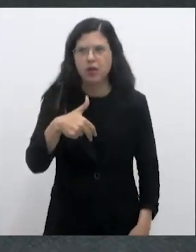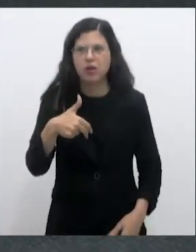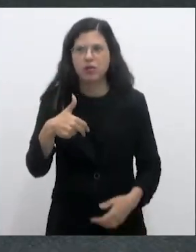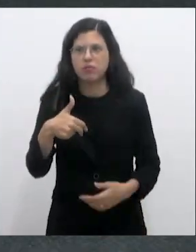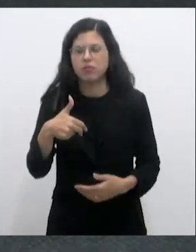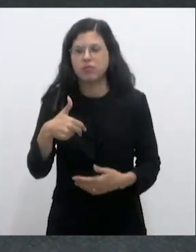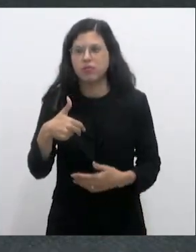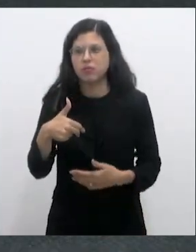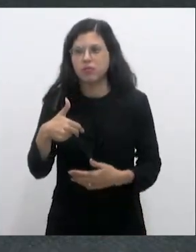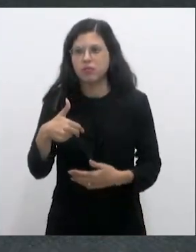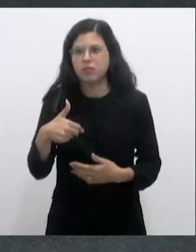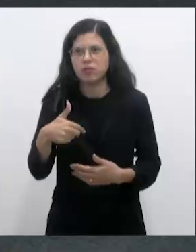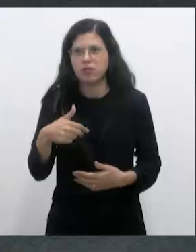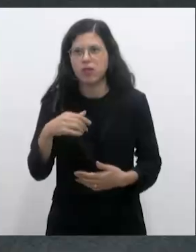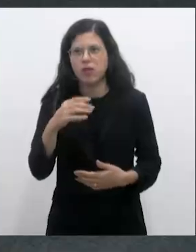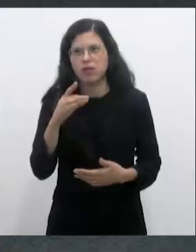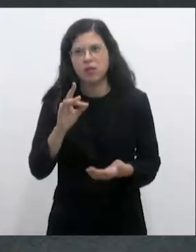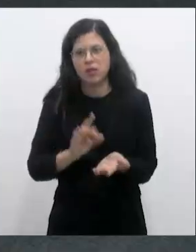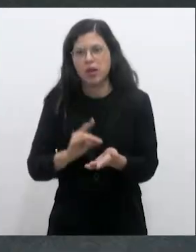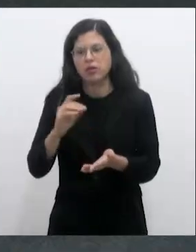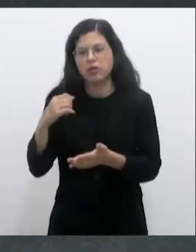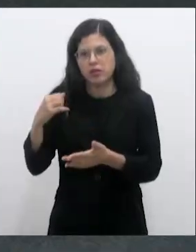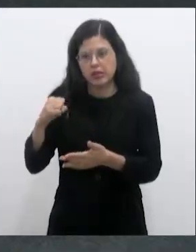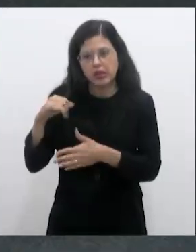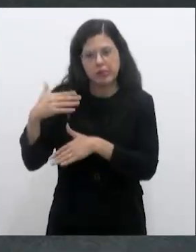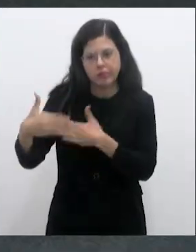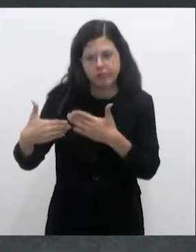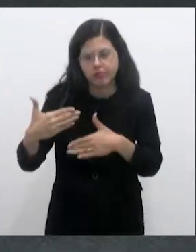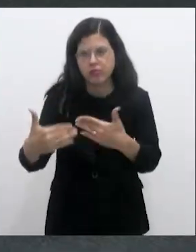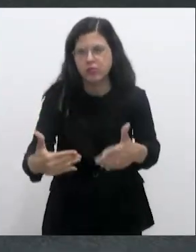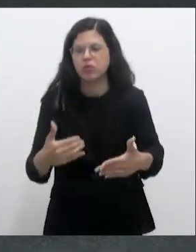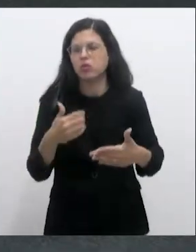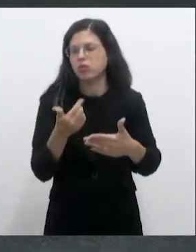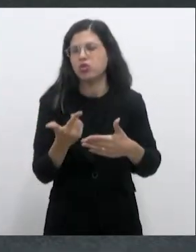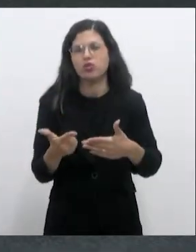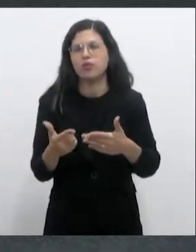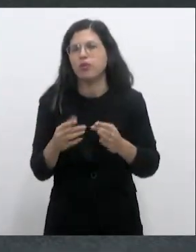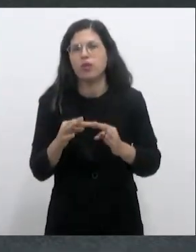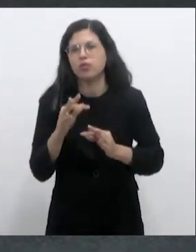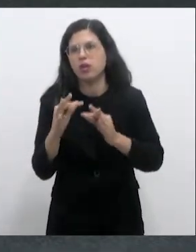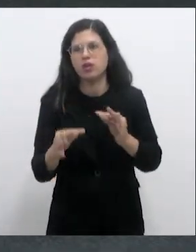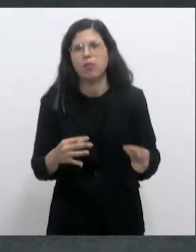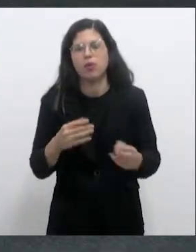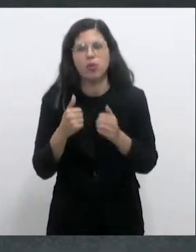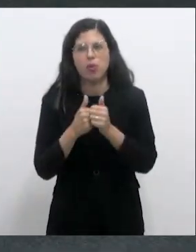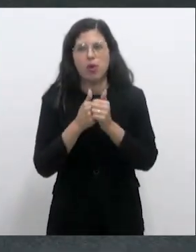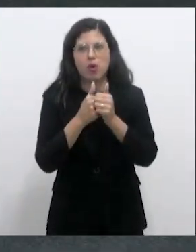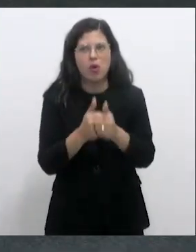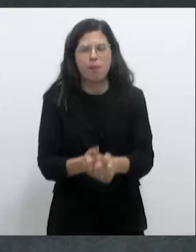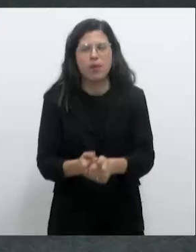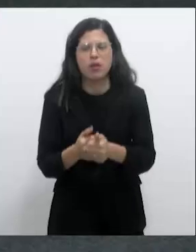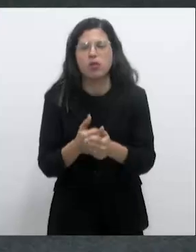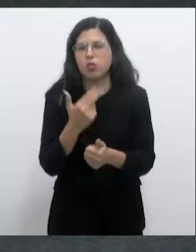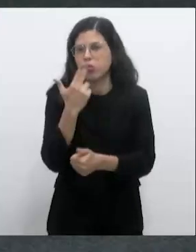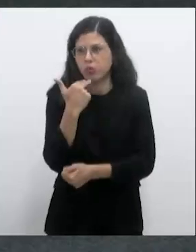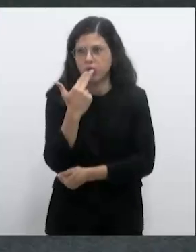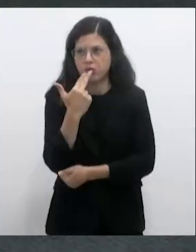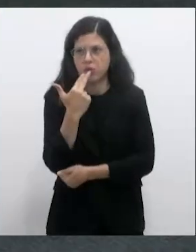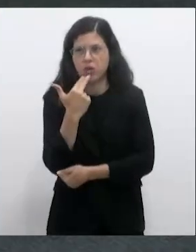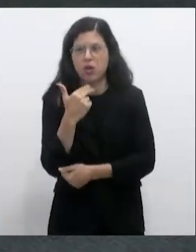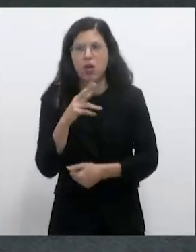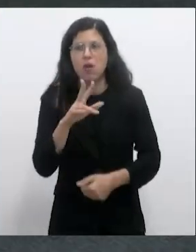não for tratada adequadamente, se não tiver um acompanhamento, deputada Célia, nutricional de acordo, ela